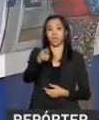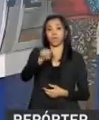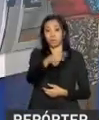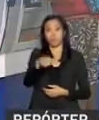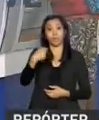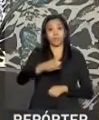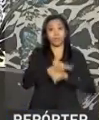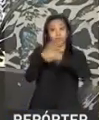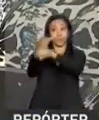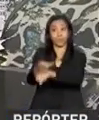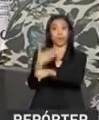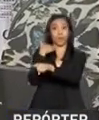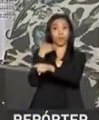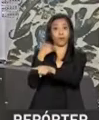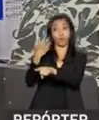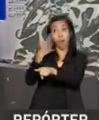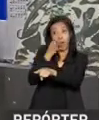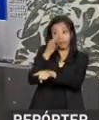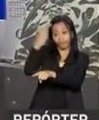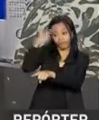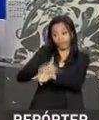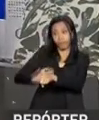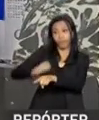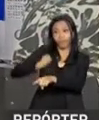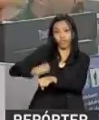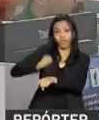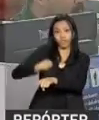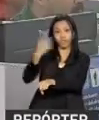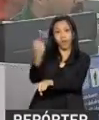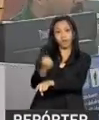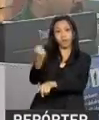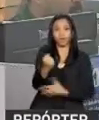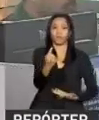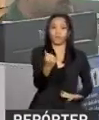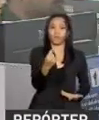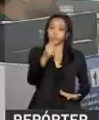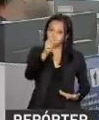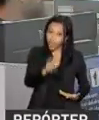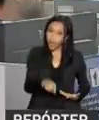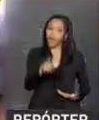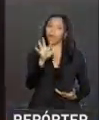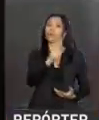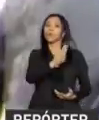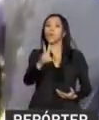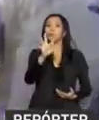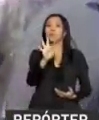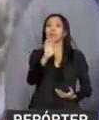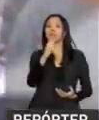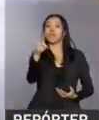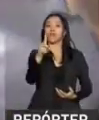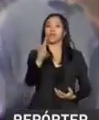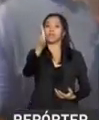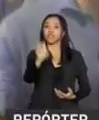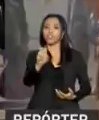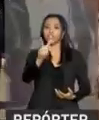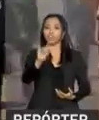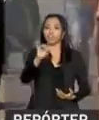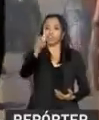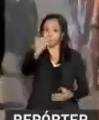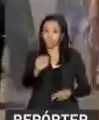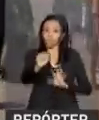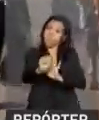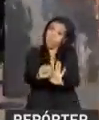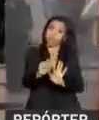recebem o benefício para confirmarem que estão vivos. É a chamada fé de vida, mas aproximadamente 3 milhões deles